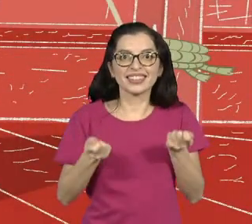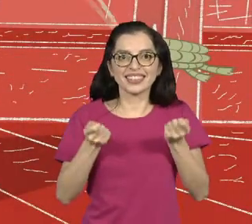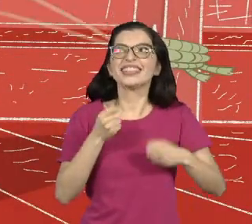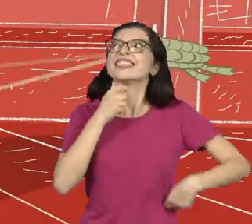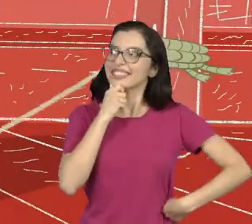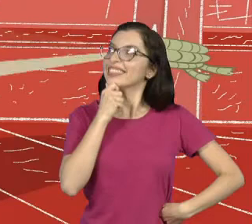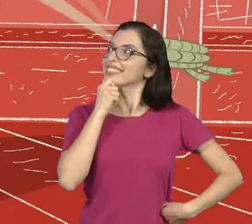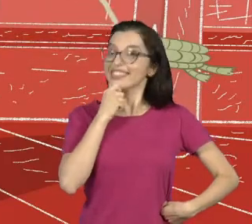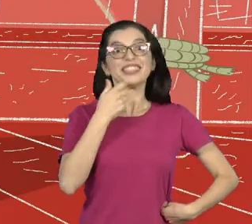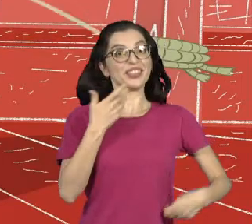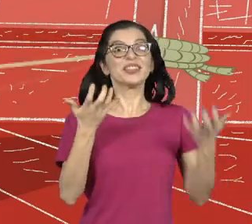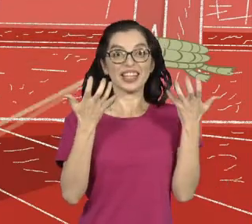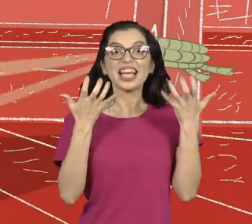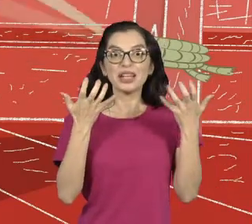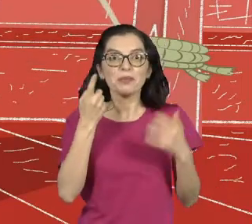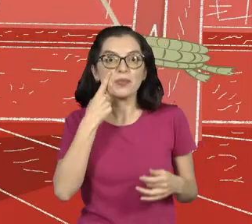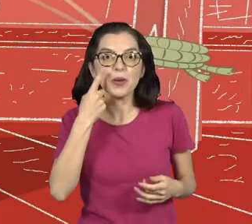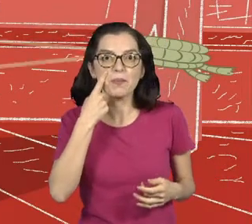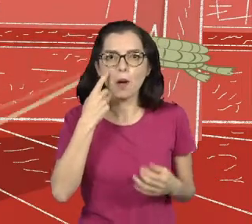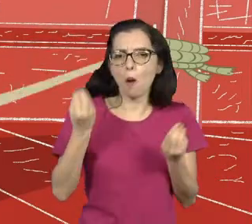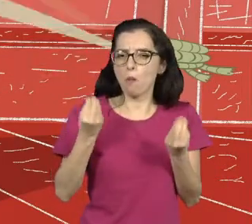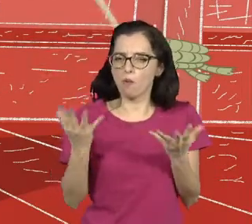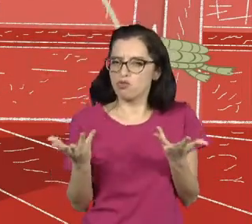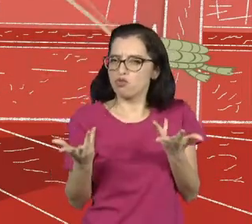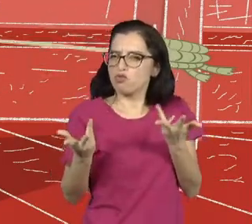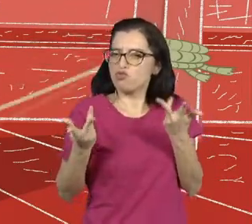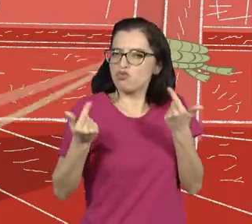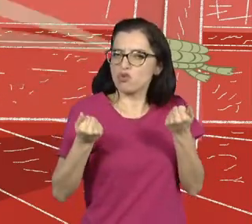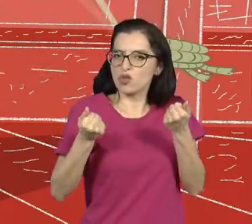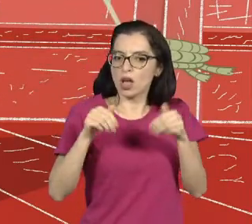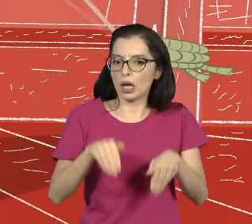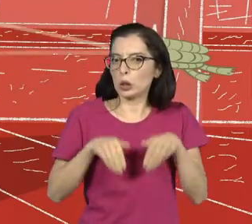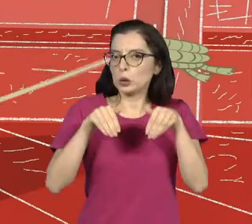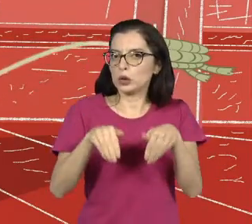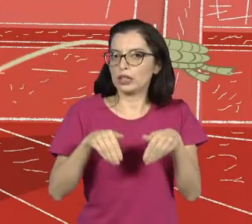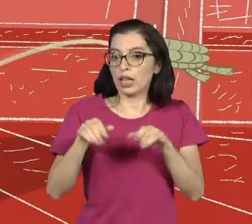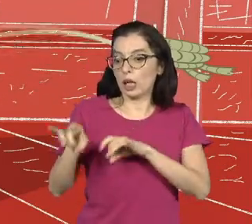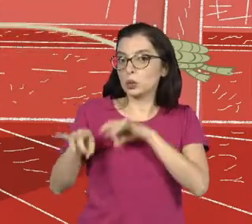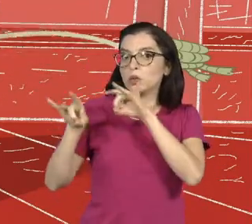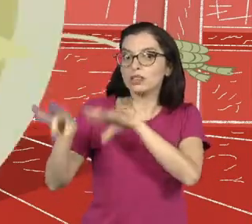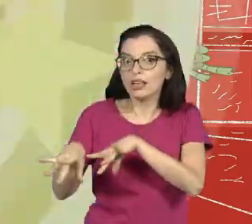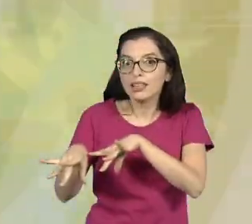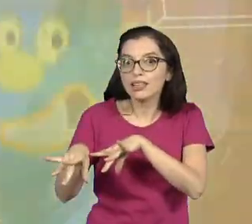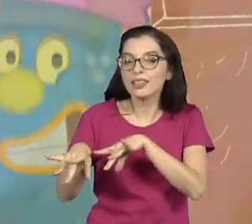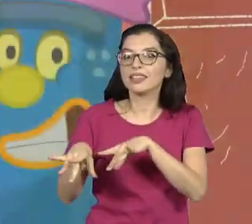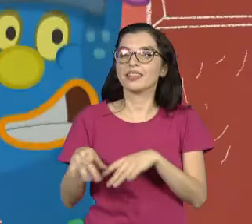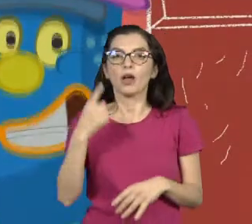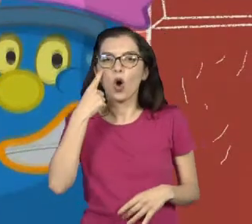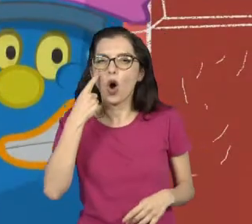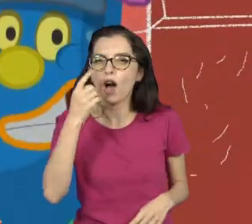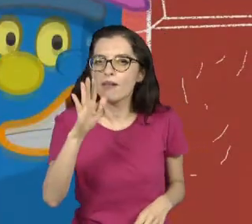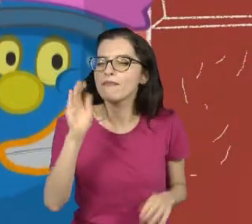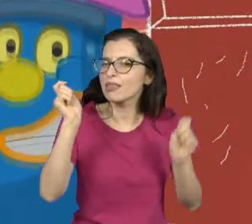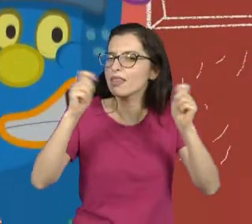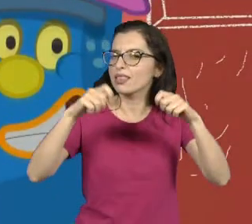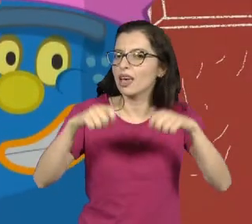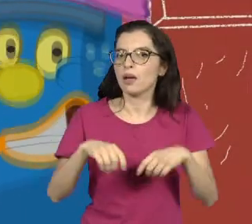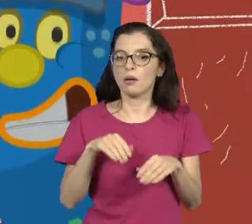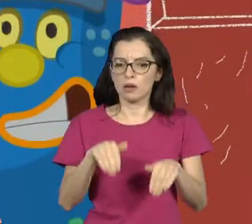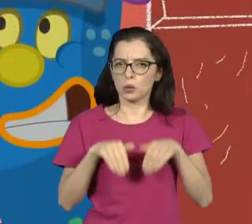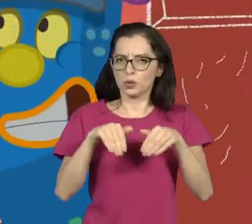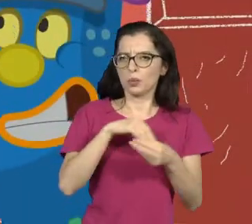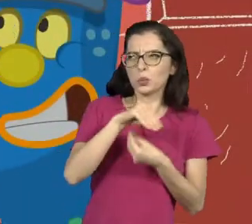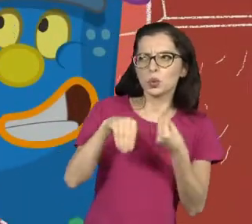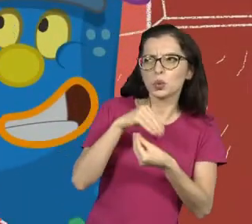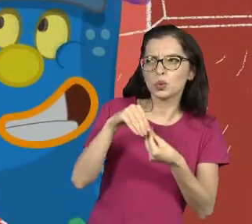Muito bom, hein? Verdadeiros cangurus australianos. Vem cá, mas isso tá fácil demais. Que tal tentar pular corda feito os cangurus,